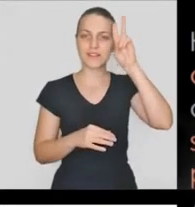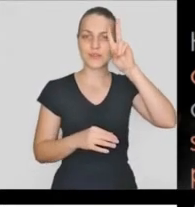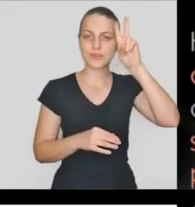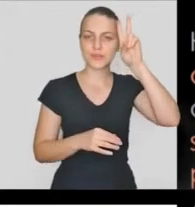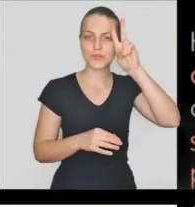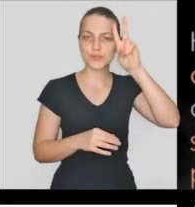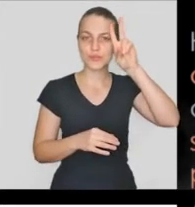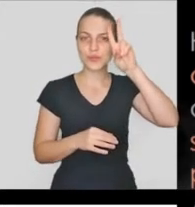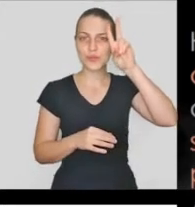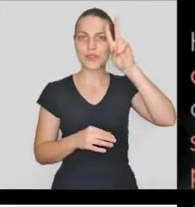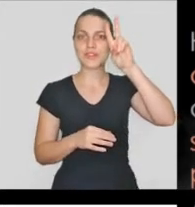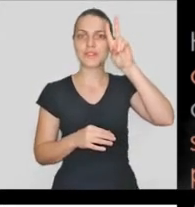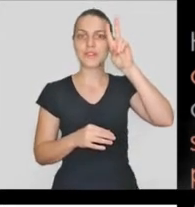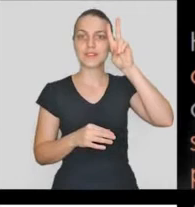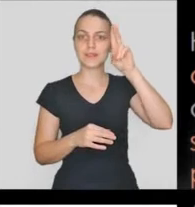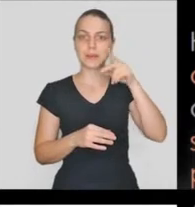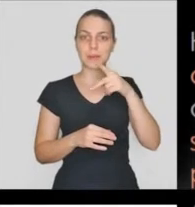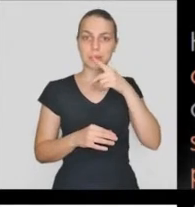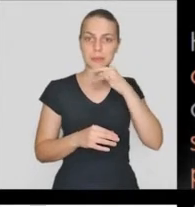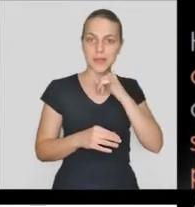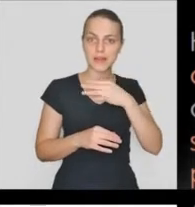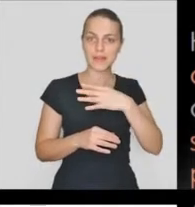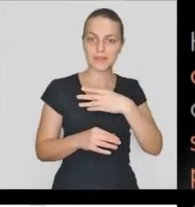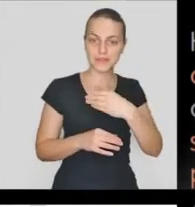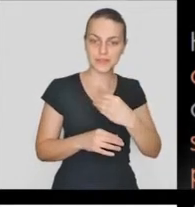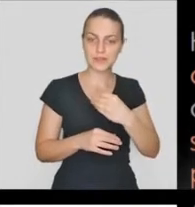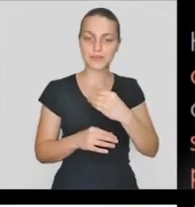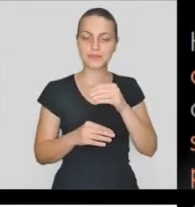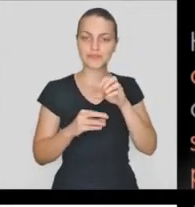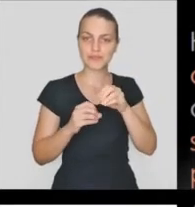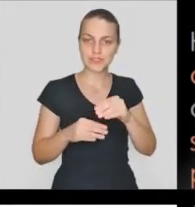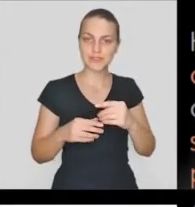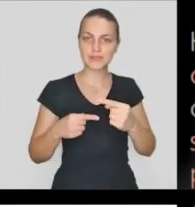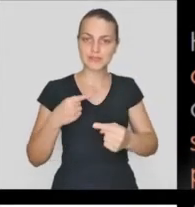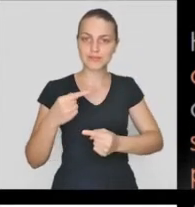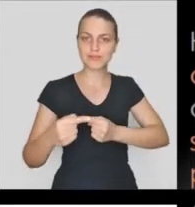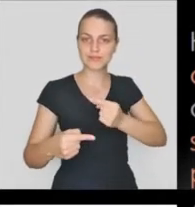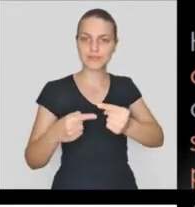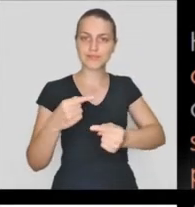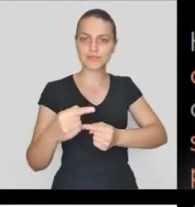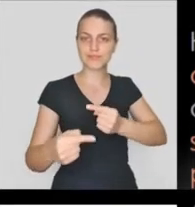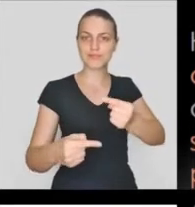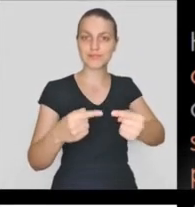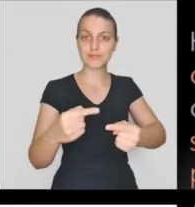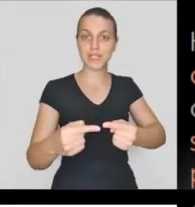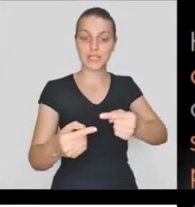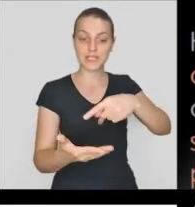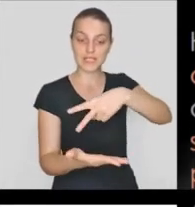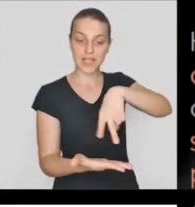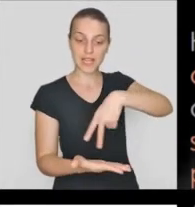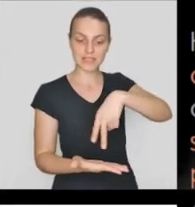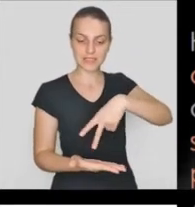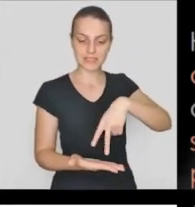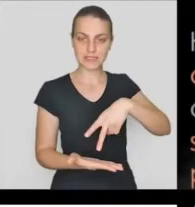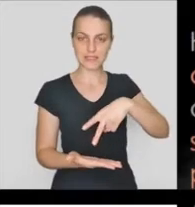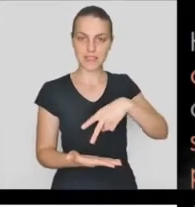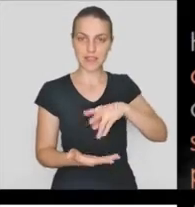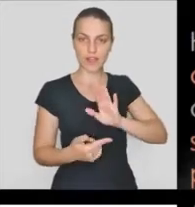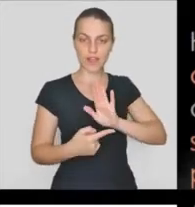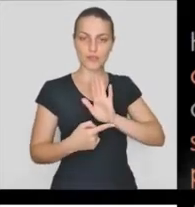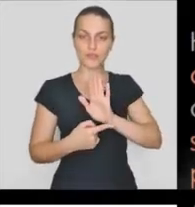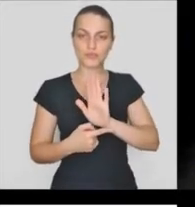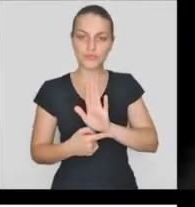eram passados de uma geração a outra, e a dança servia como um instrumento mnemônico, de lembrança, de